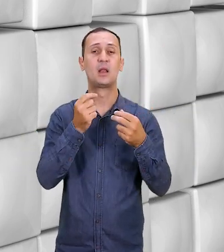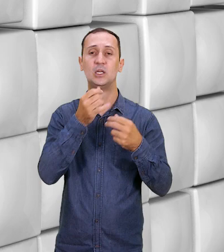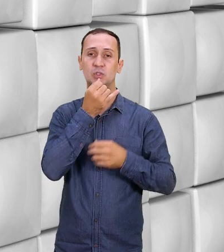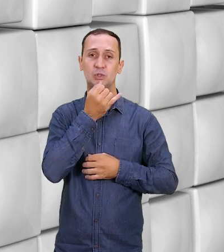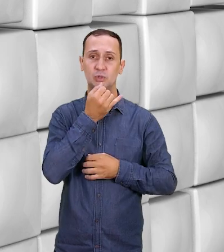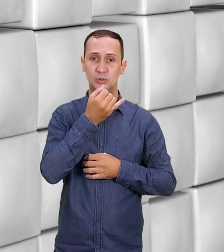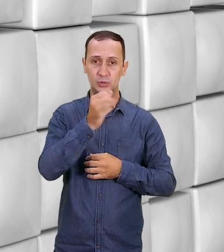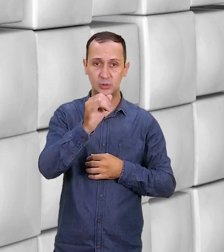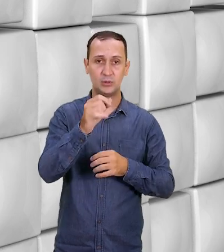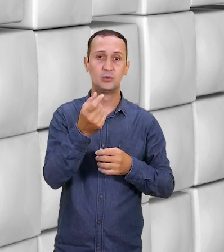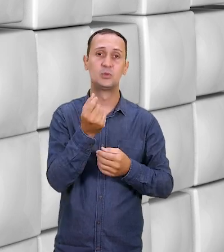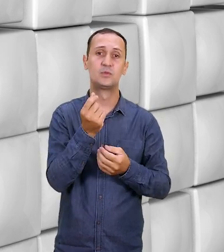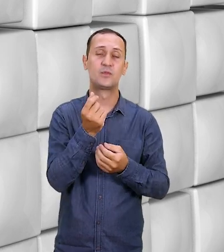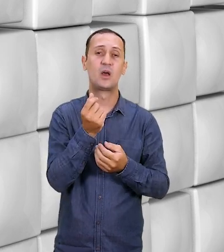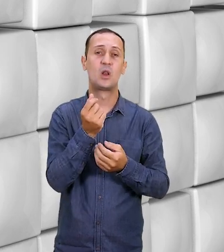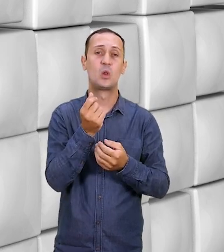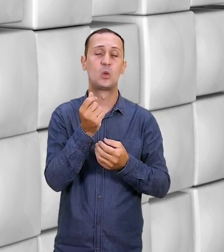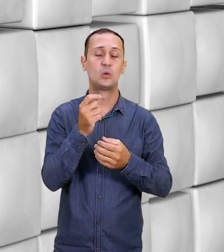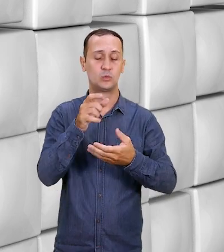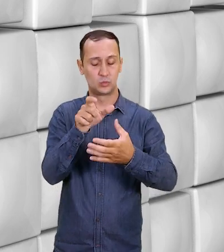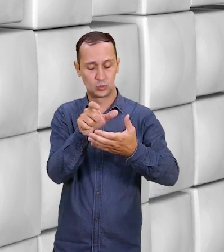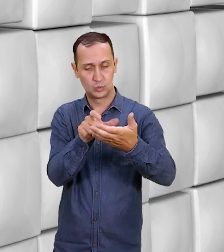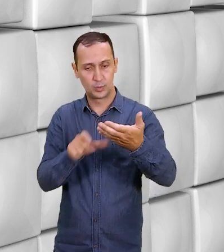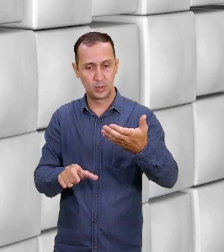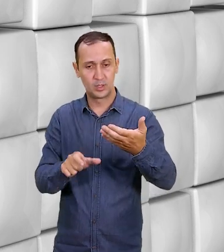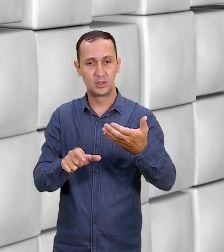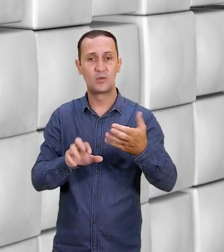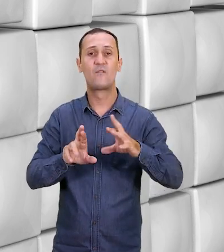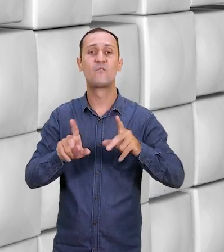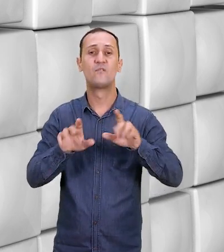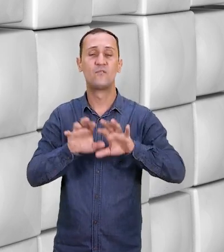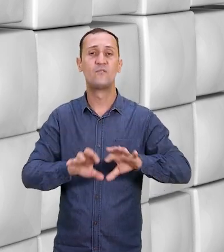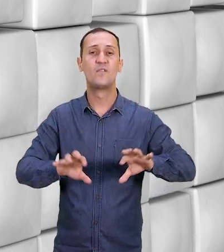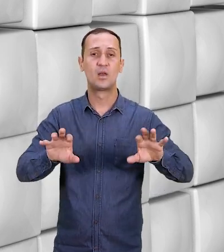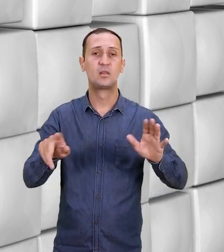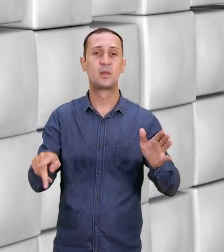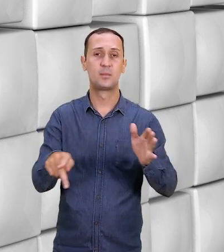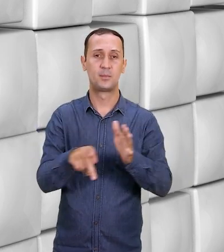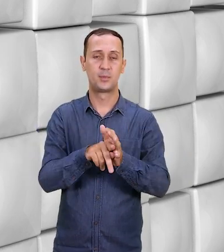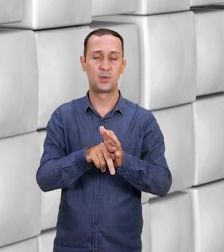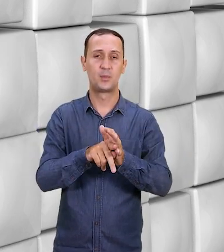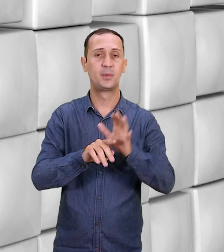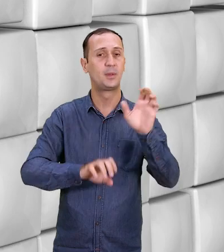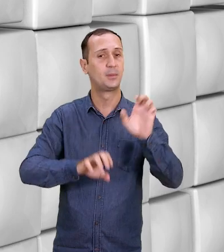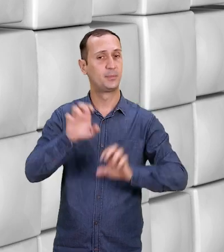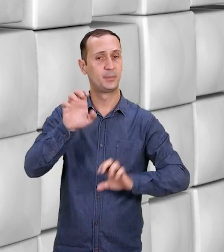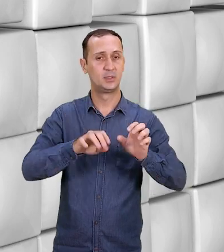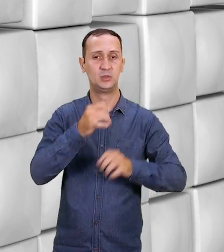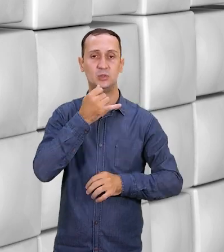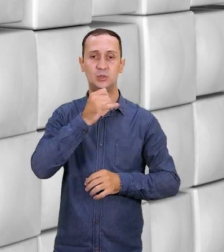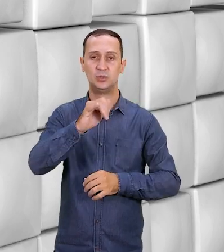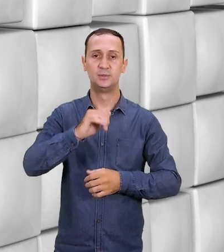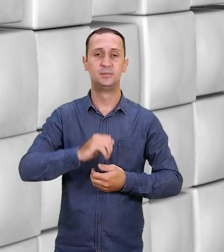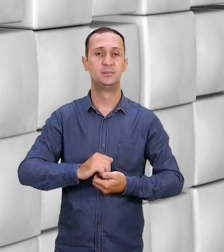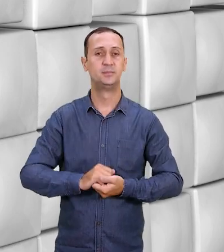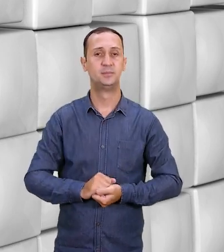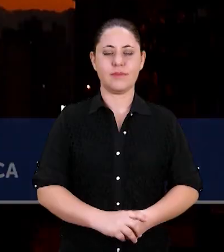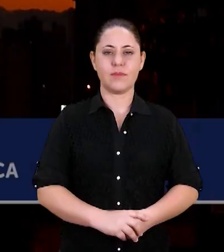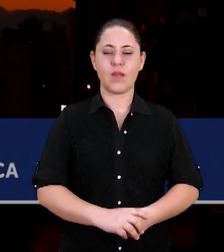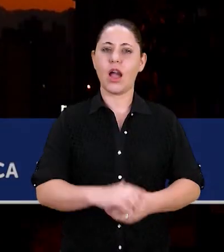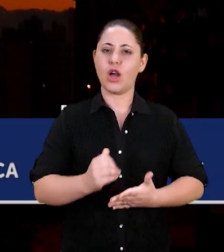pela distribuição dos valores em boletos diferentes será da própria concessionária de